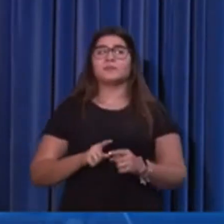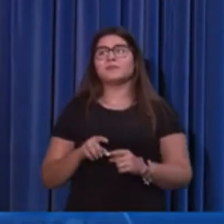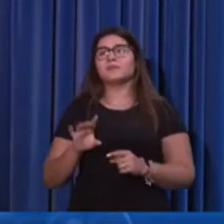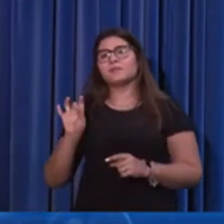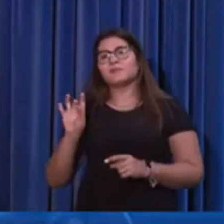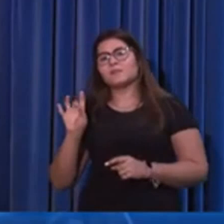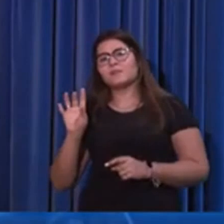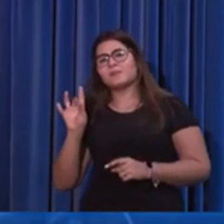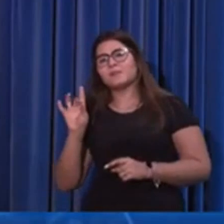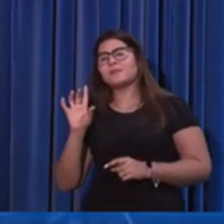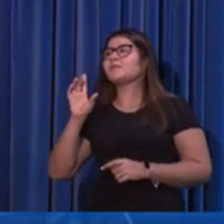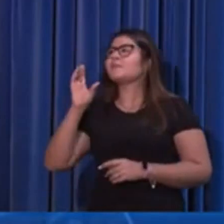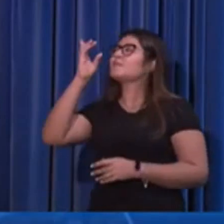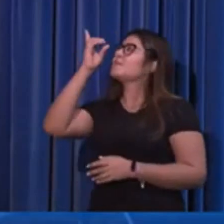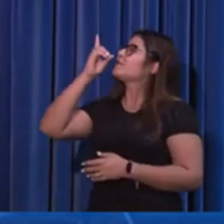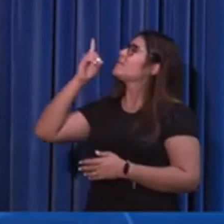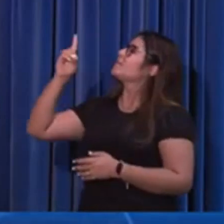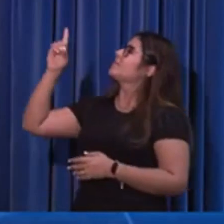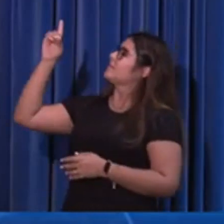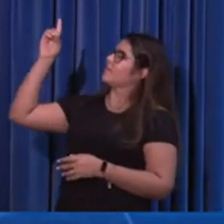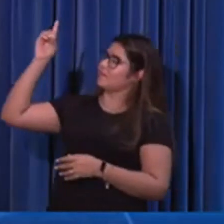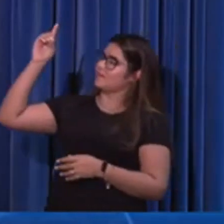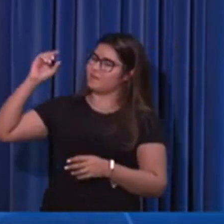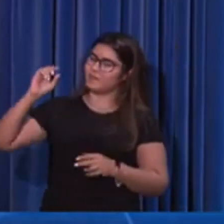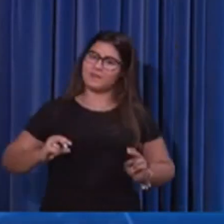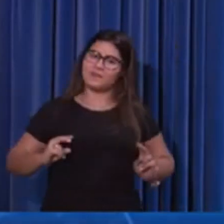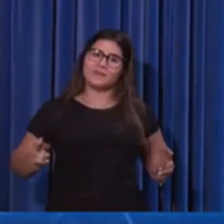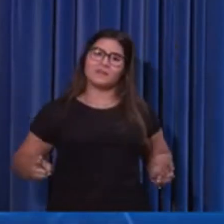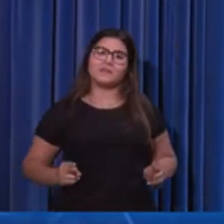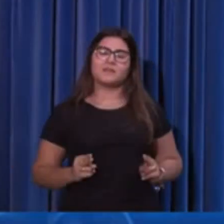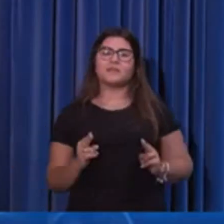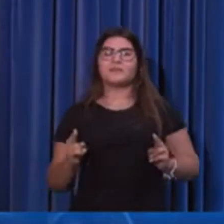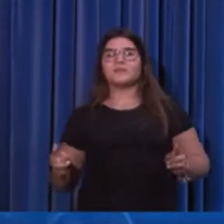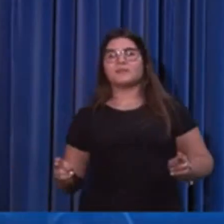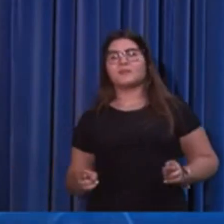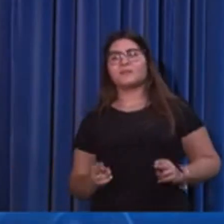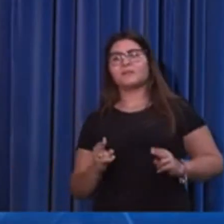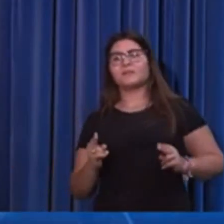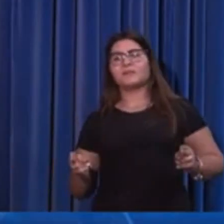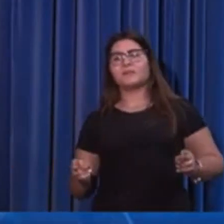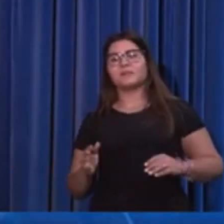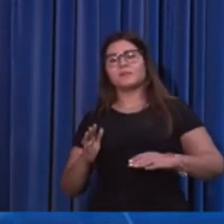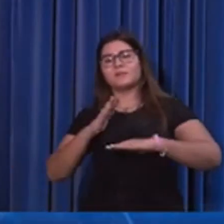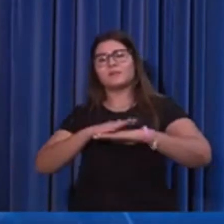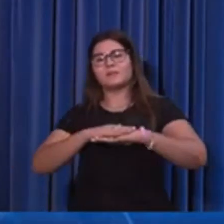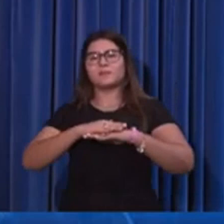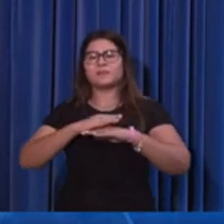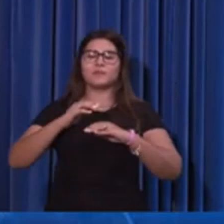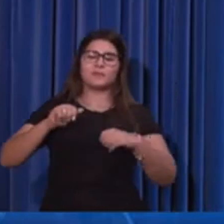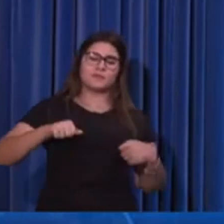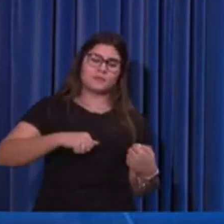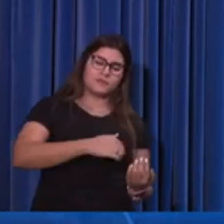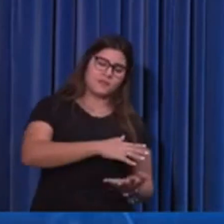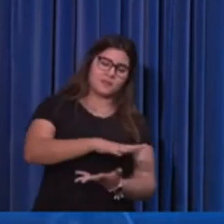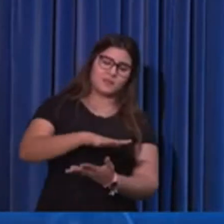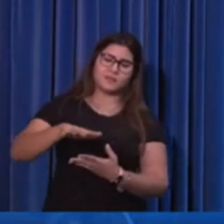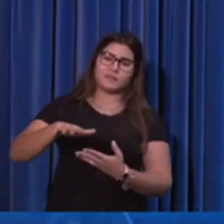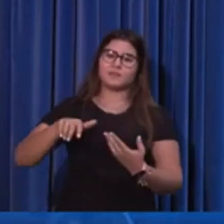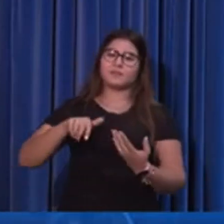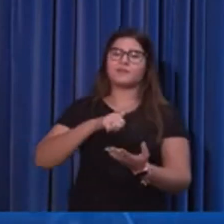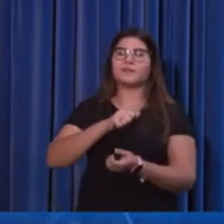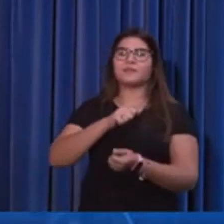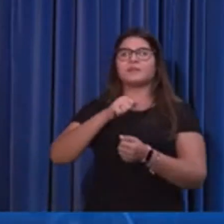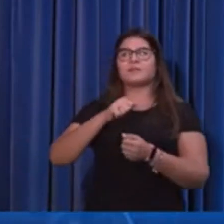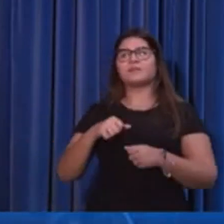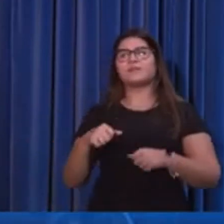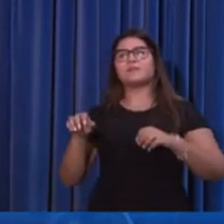pois só Tu és o Deus eterno sobre toda a